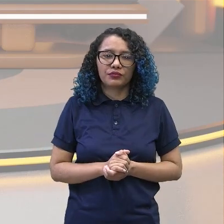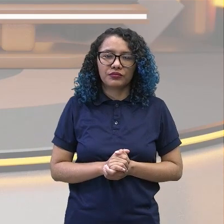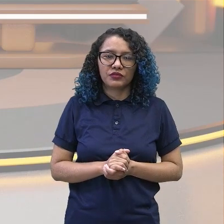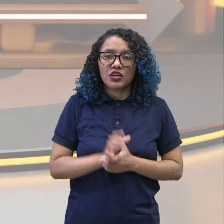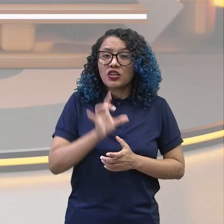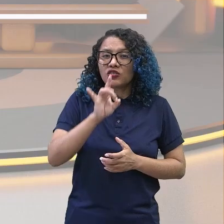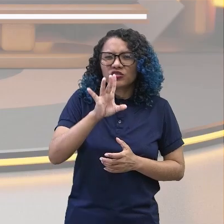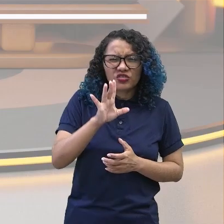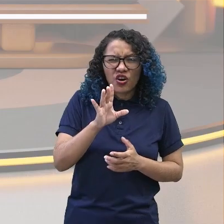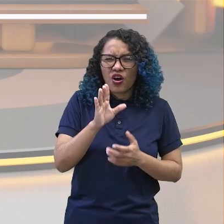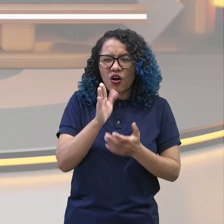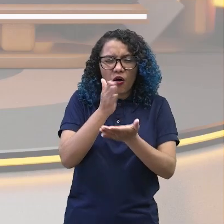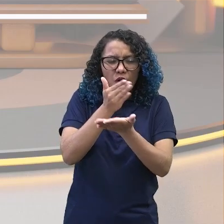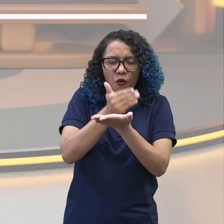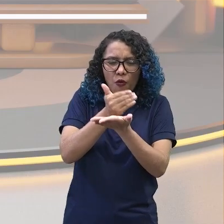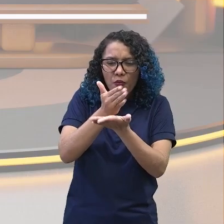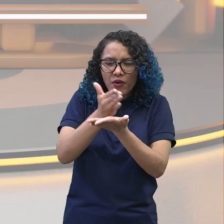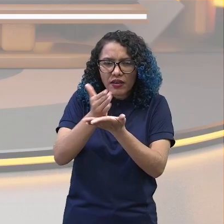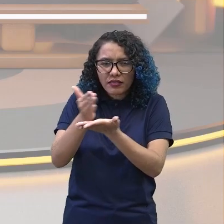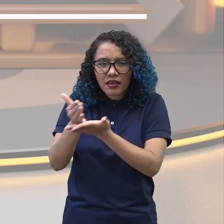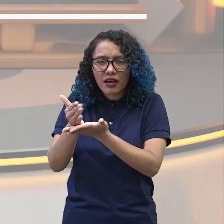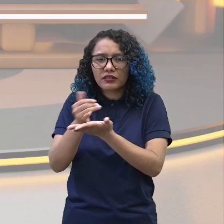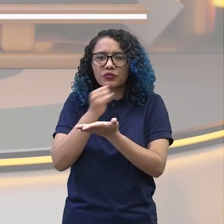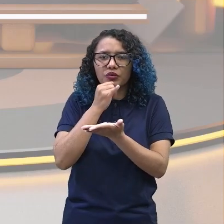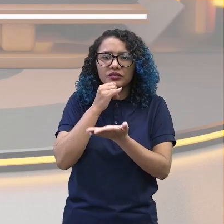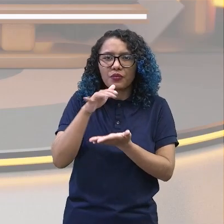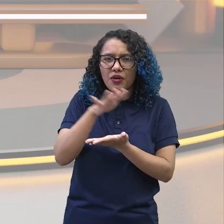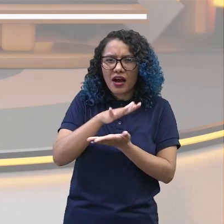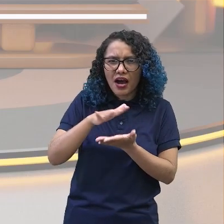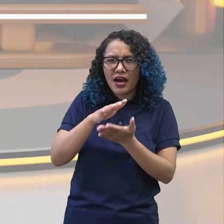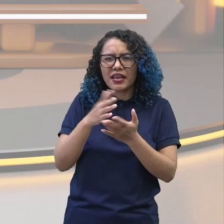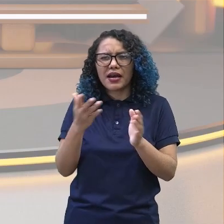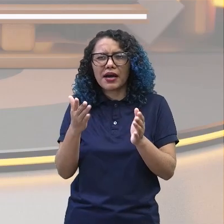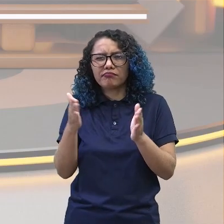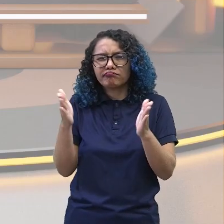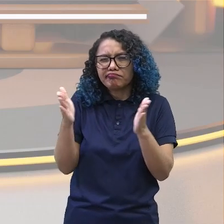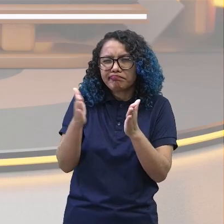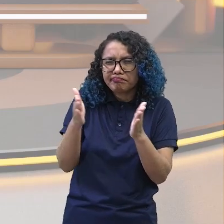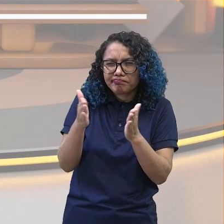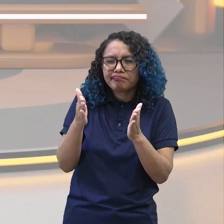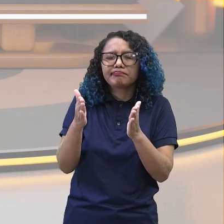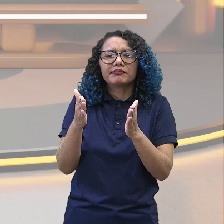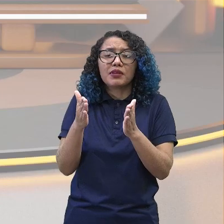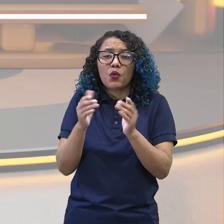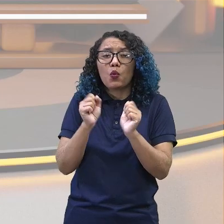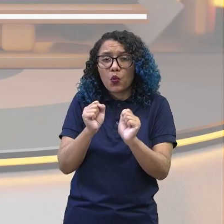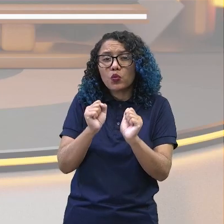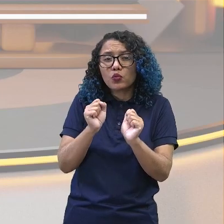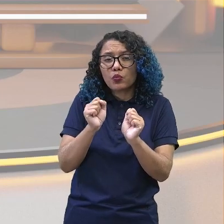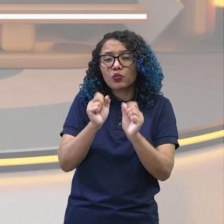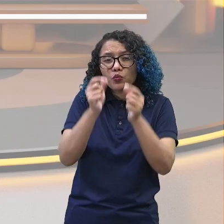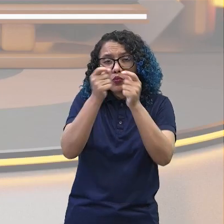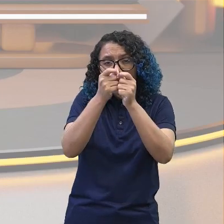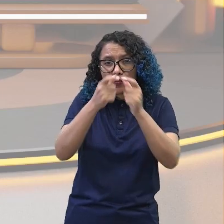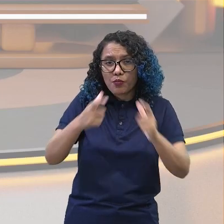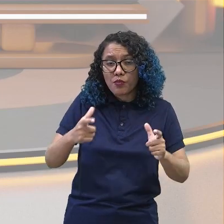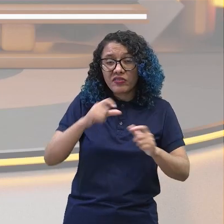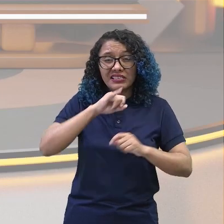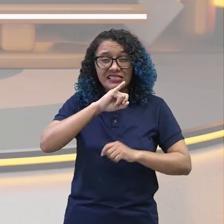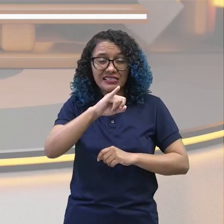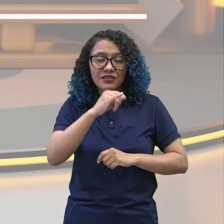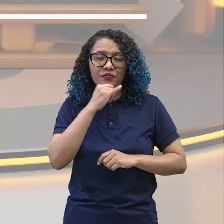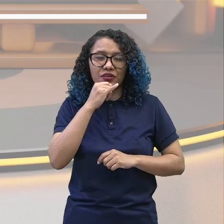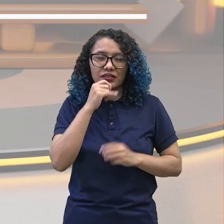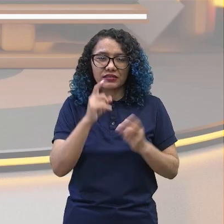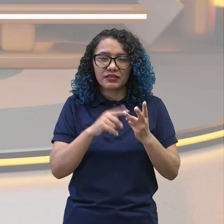apenas uma parte do planeta, por exemplo, áreas de média latitude, eu uso a projeção cônica. Se eu quero fazer um mapa que represente mais